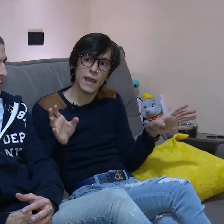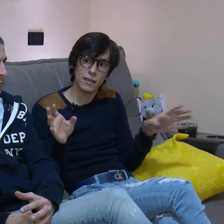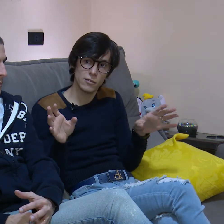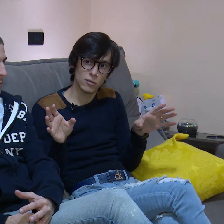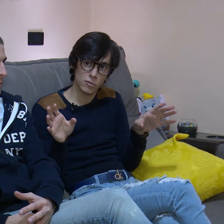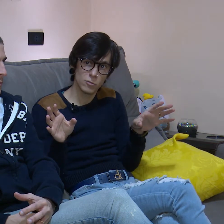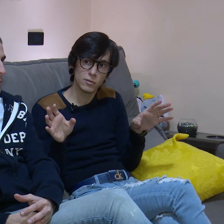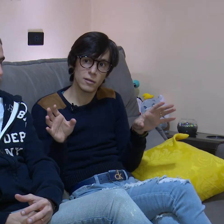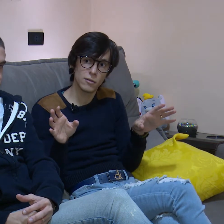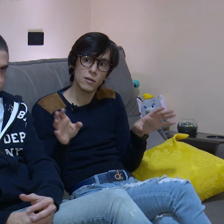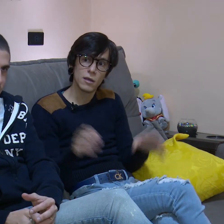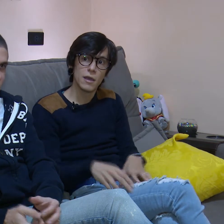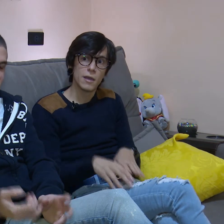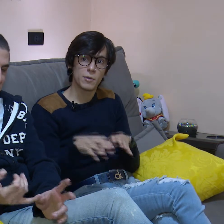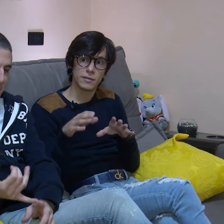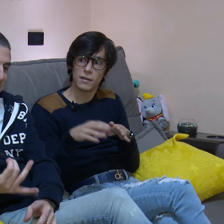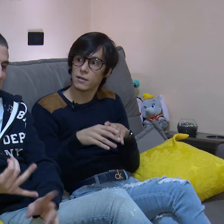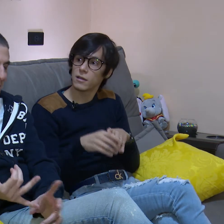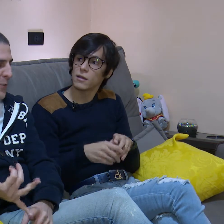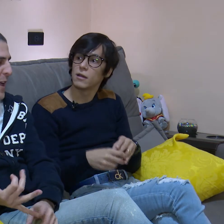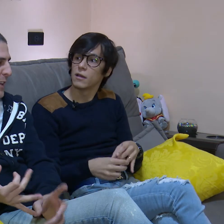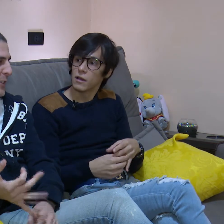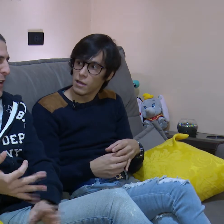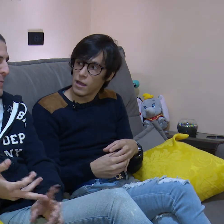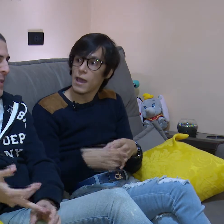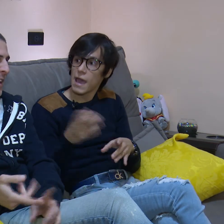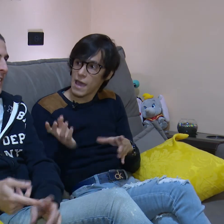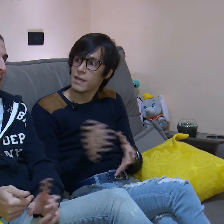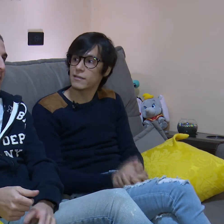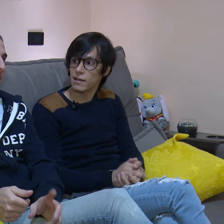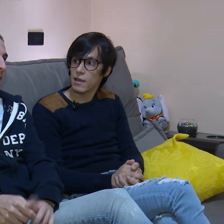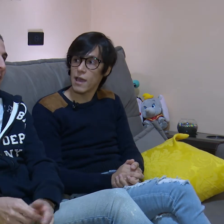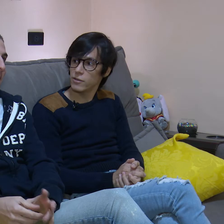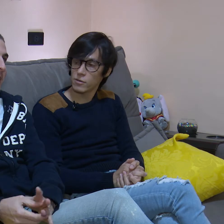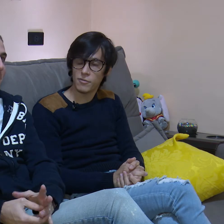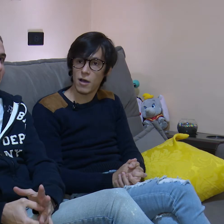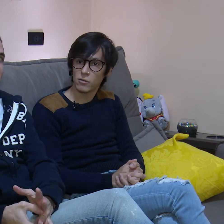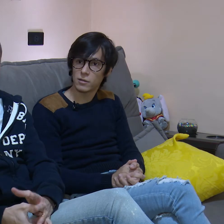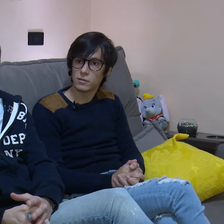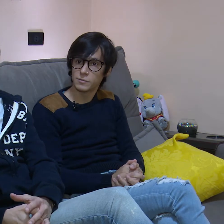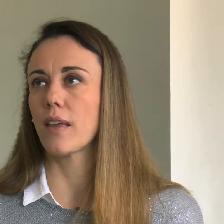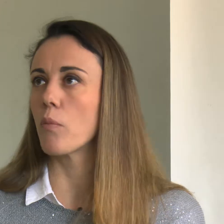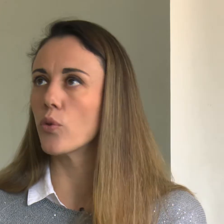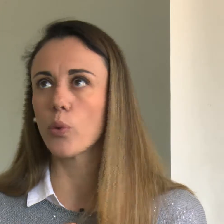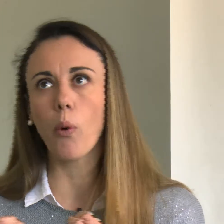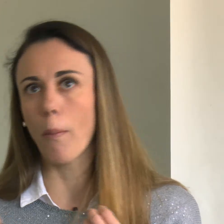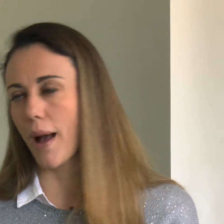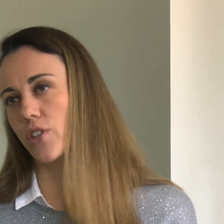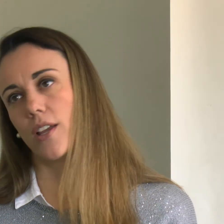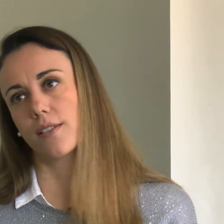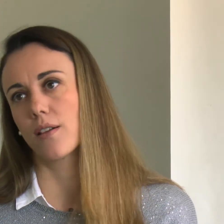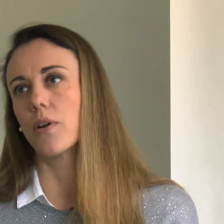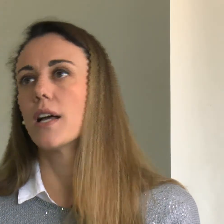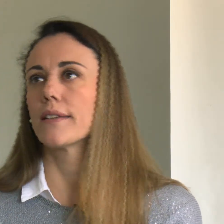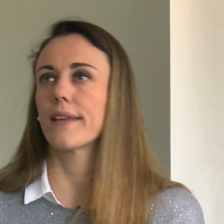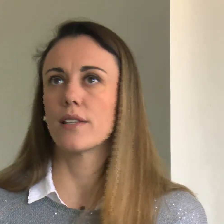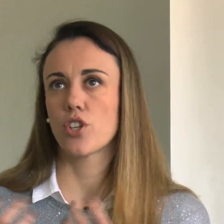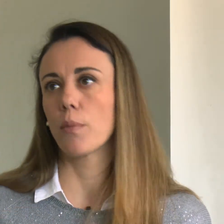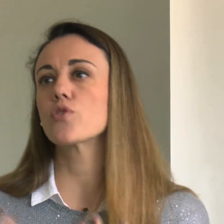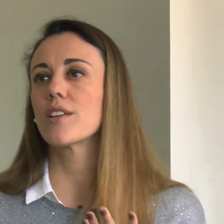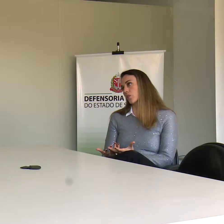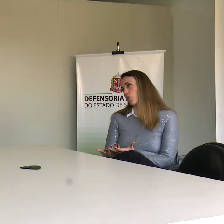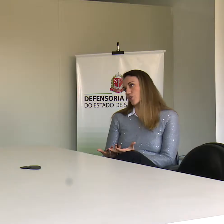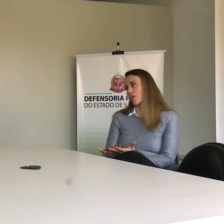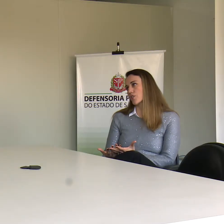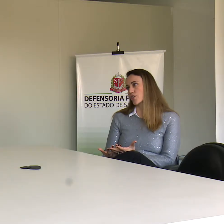esse leque que nós somos, entendeu? Por isso O LGBT. Exato, e é isso que falta. Tem muito um combate à questão que eles